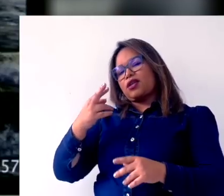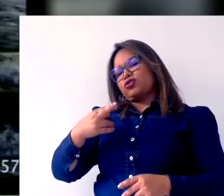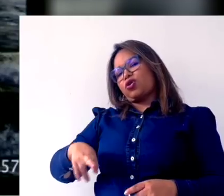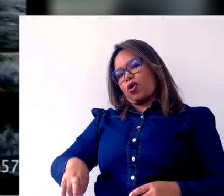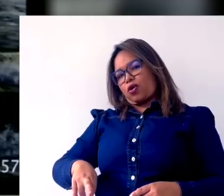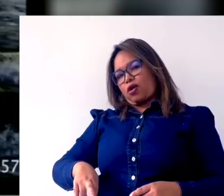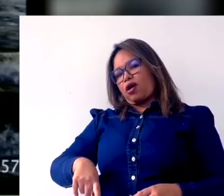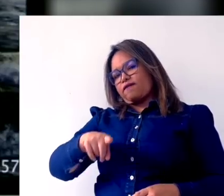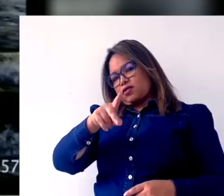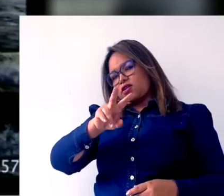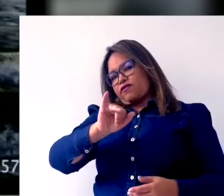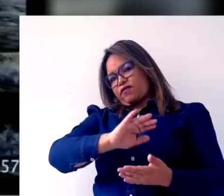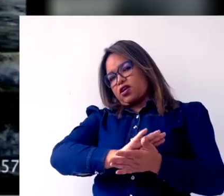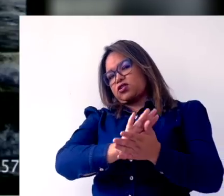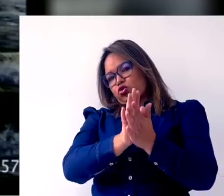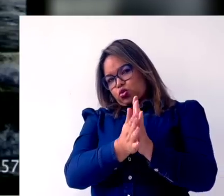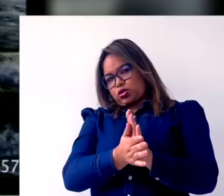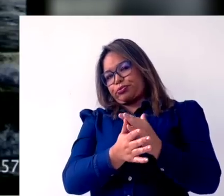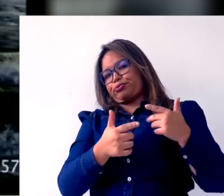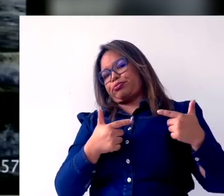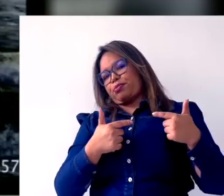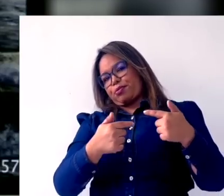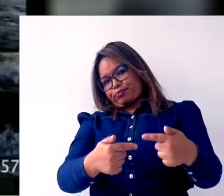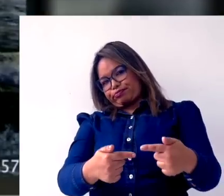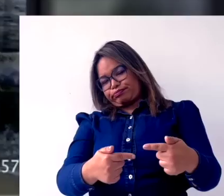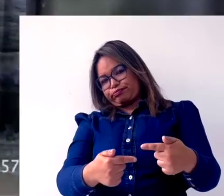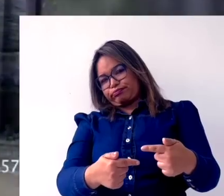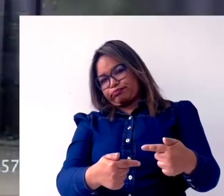opõe, você será destruído pela guerra?